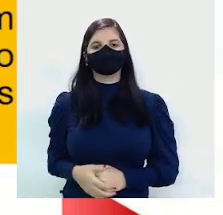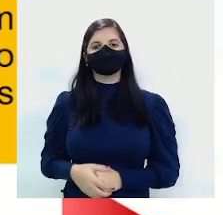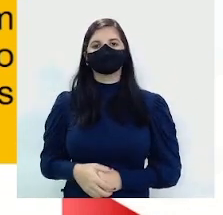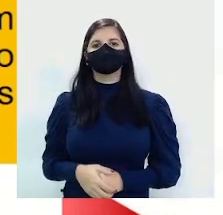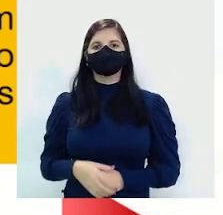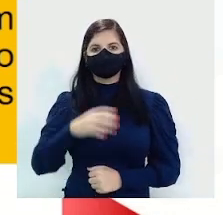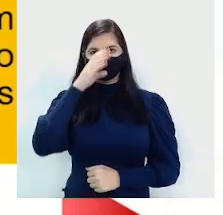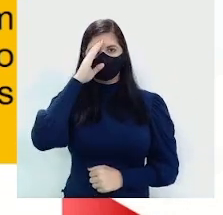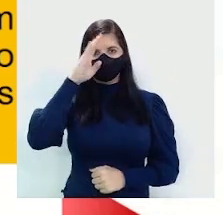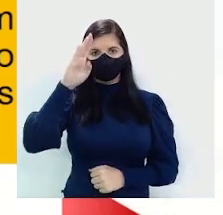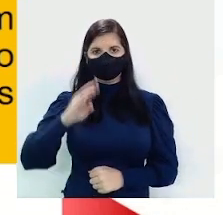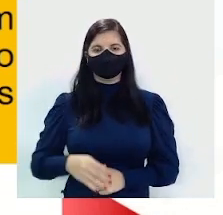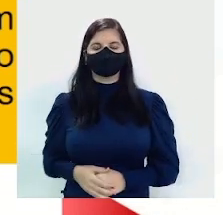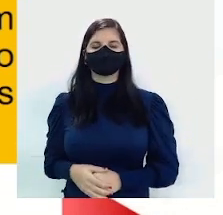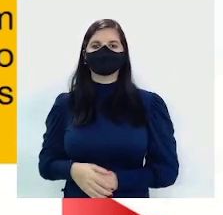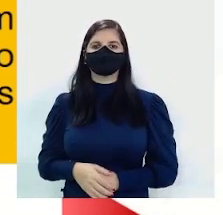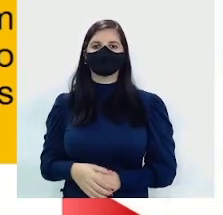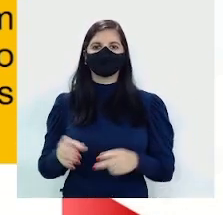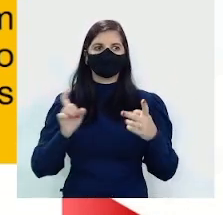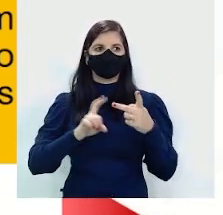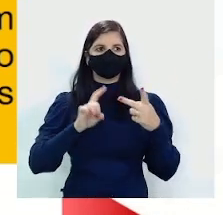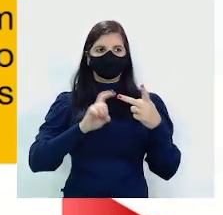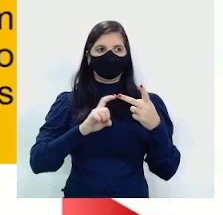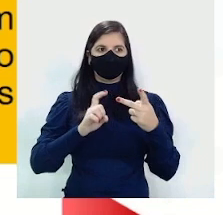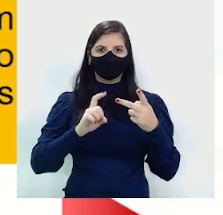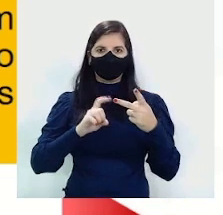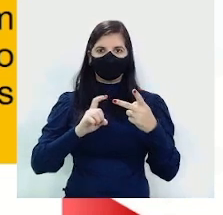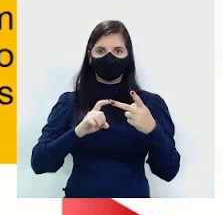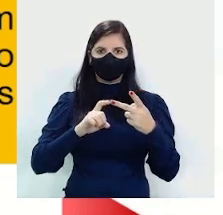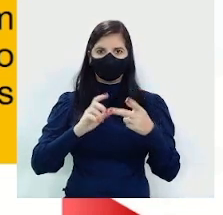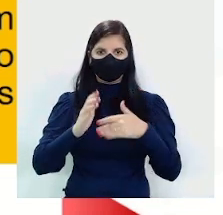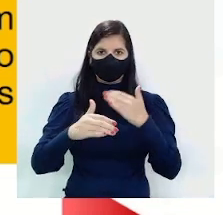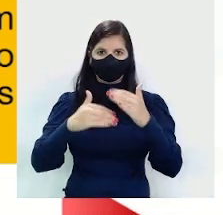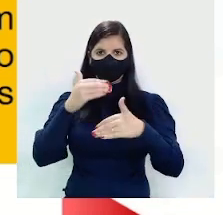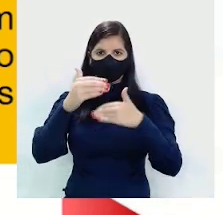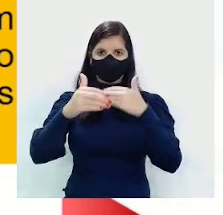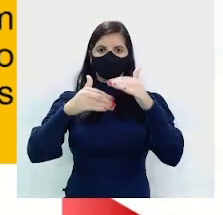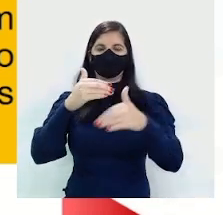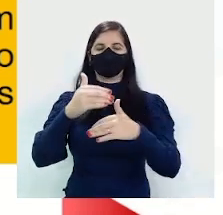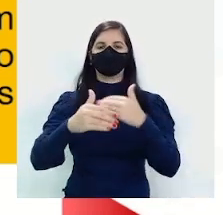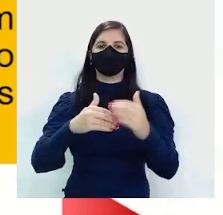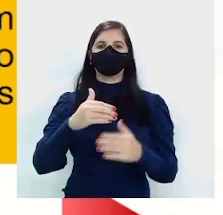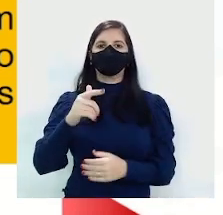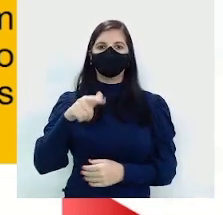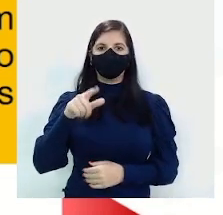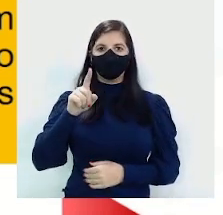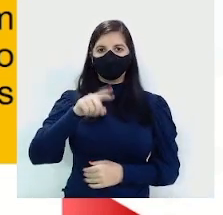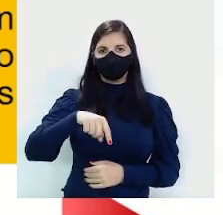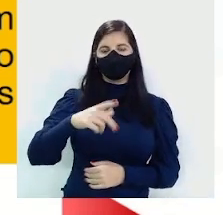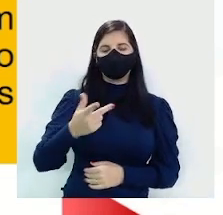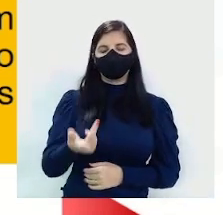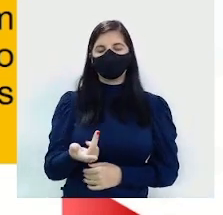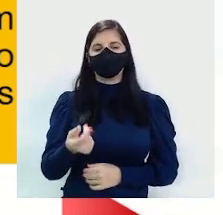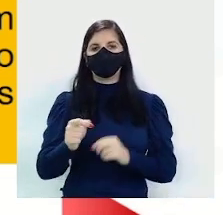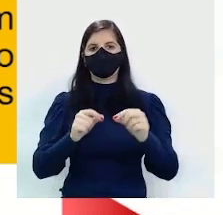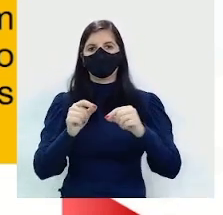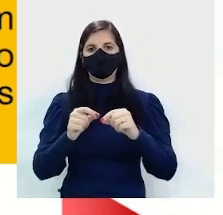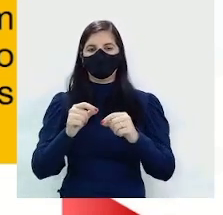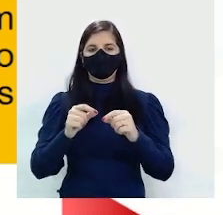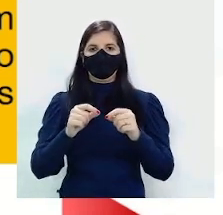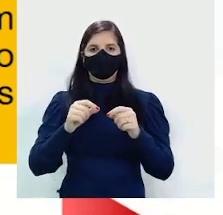informações principais. Beleza? O desenvolvimento, pessoal, na verdade é como se fosse